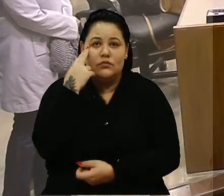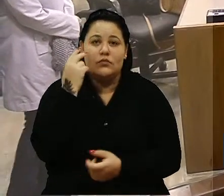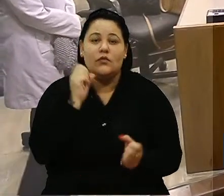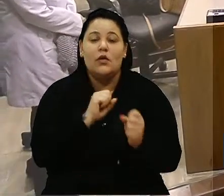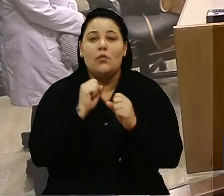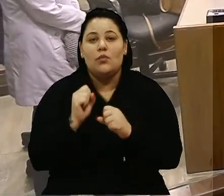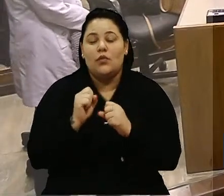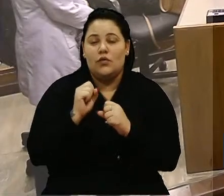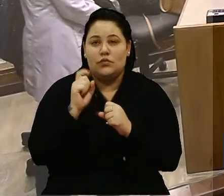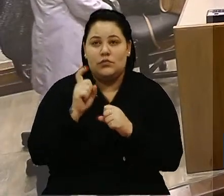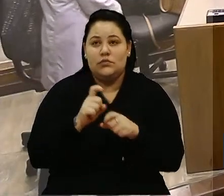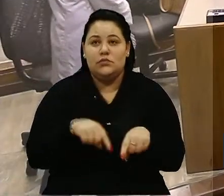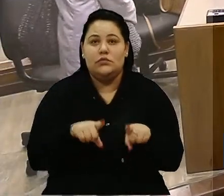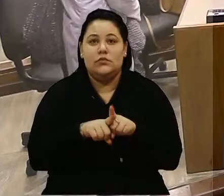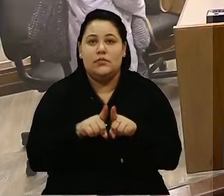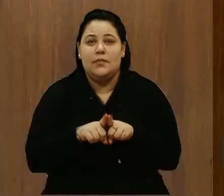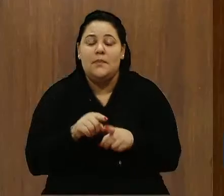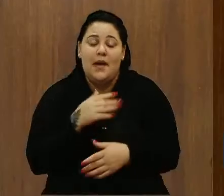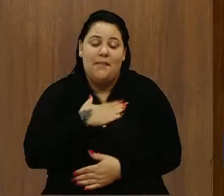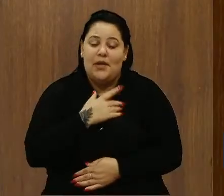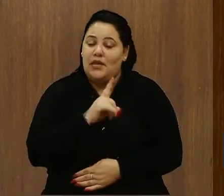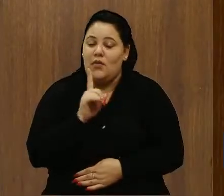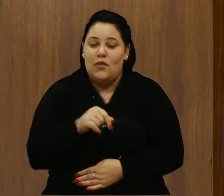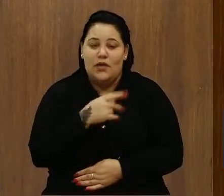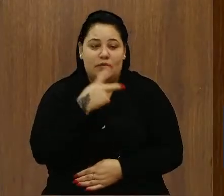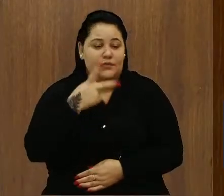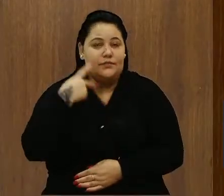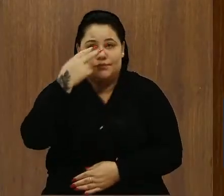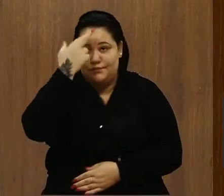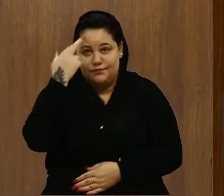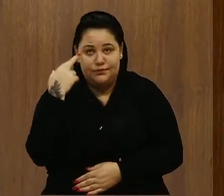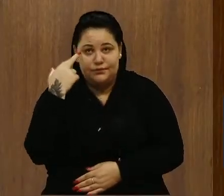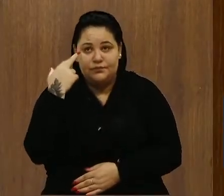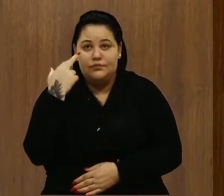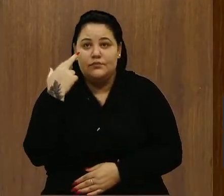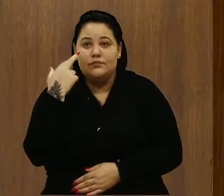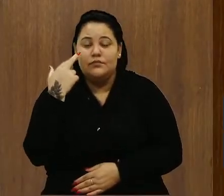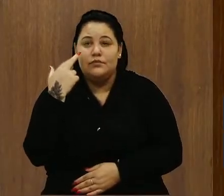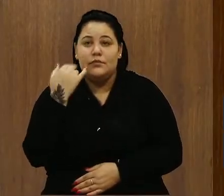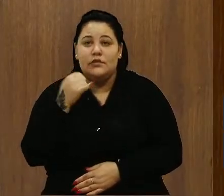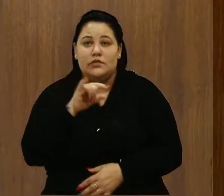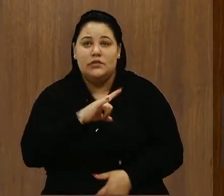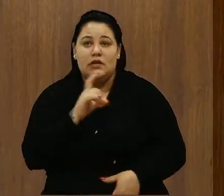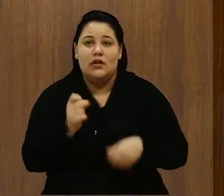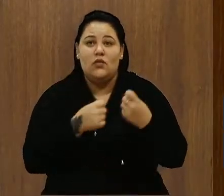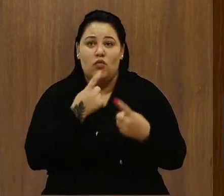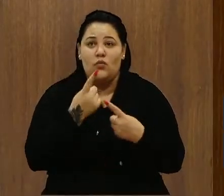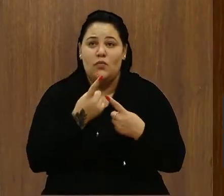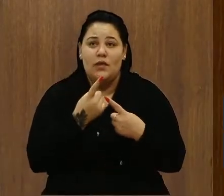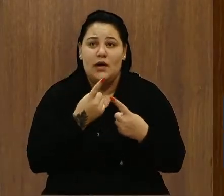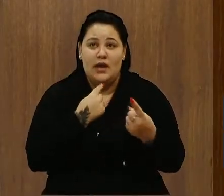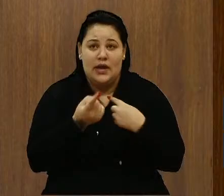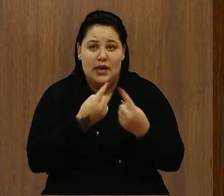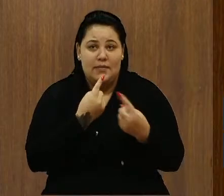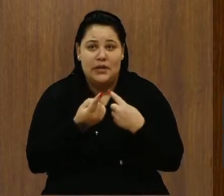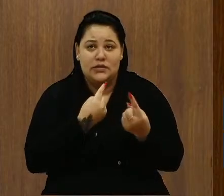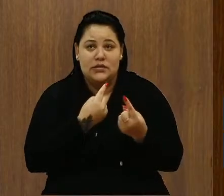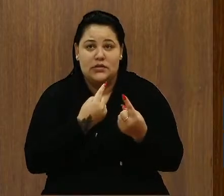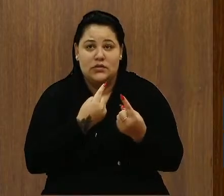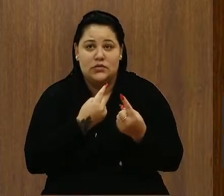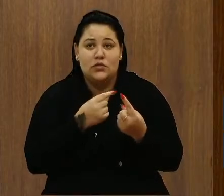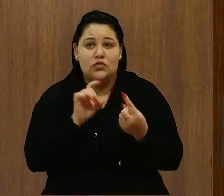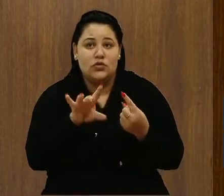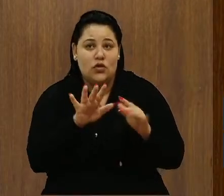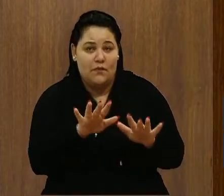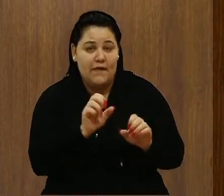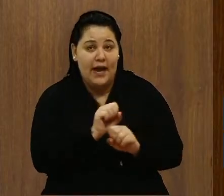público ao senhor. A mim não é público, o vereador Rafael Bueno não é público. E se tem alguma reclamação, nunca foi feita dessa tribuna. Precisa ficar claro, né? Eu